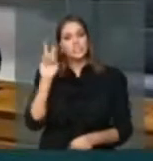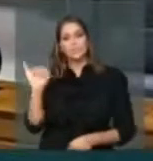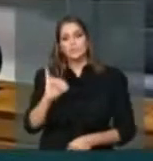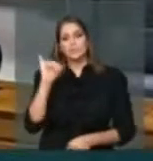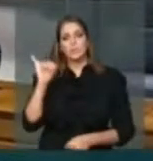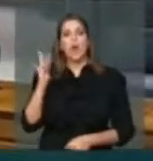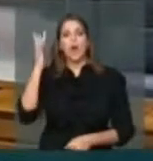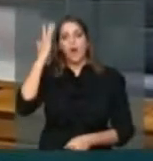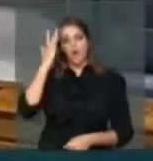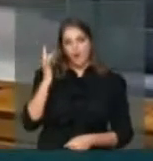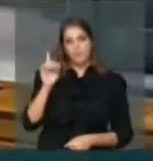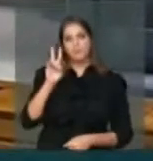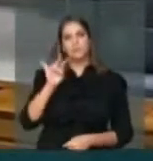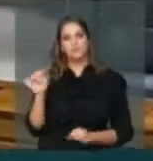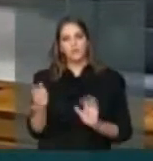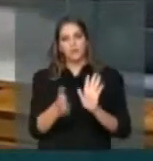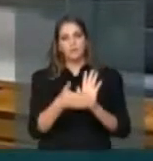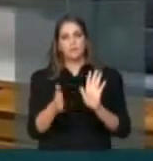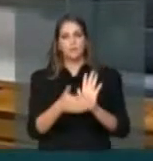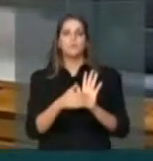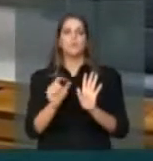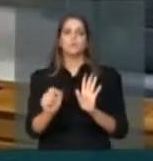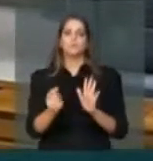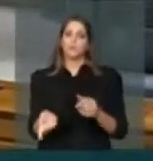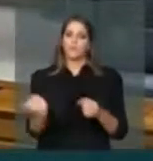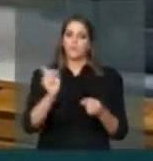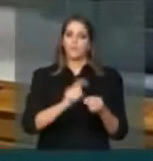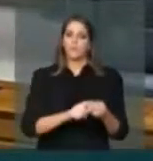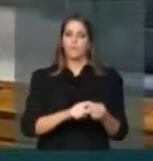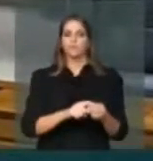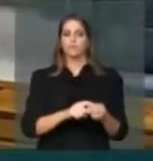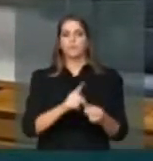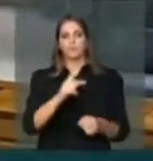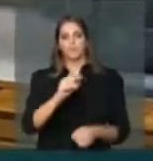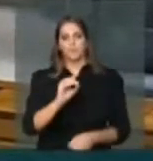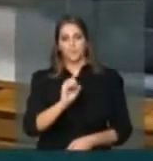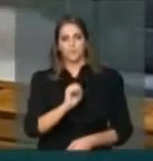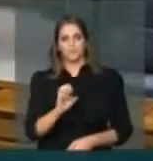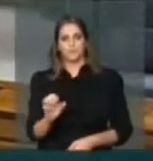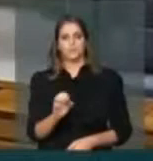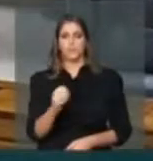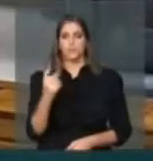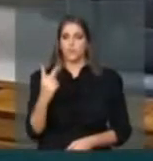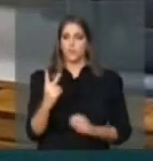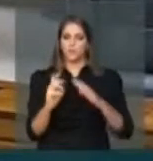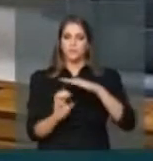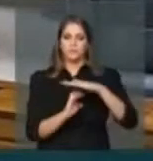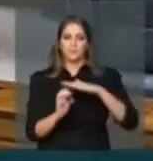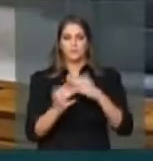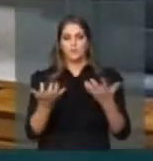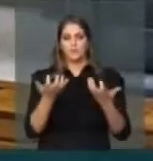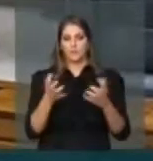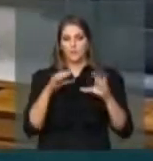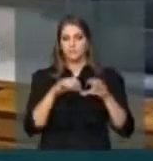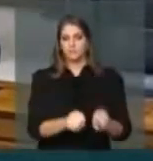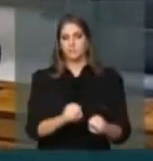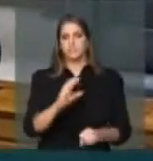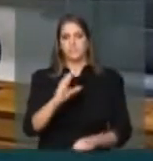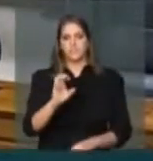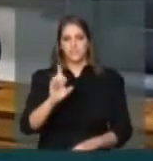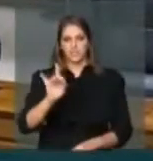amanhã haverá a proposta de reintegração de posse proposta por duas incorporadoras, Cetim e